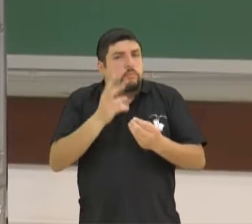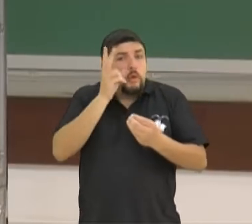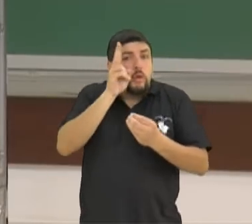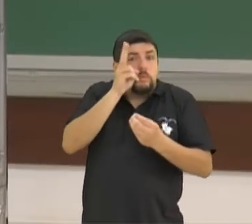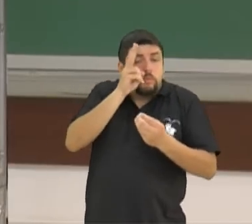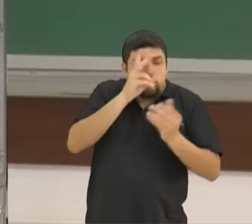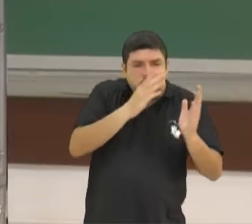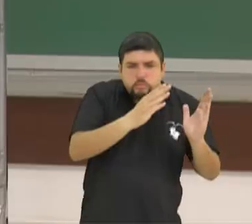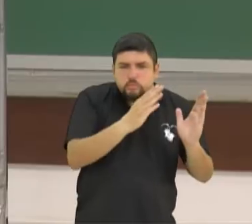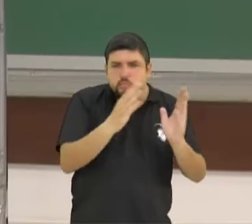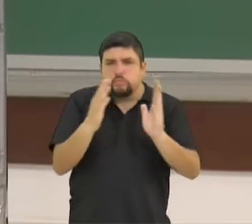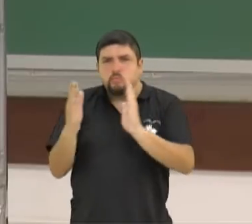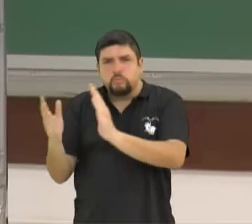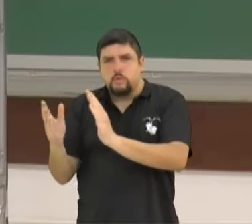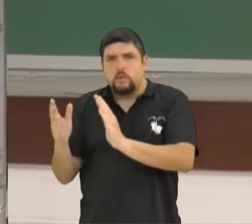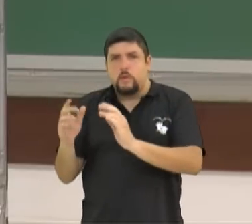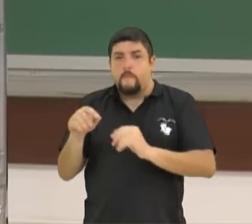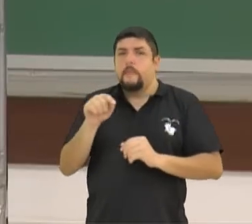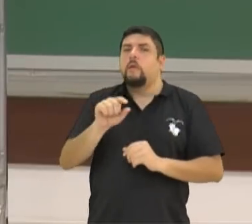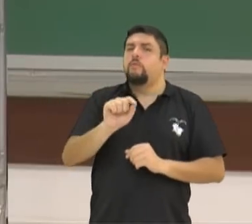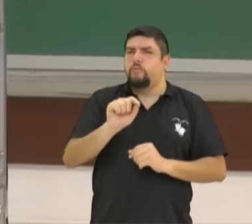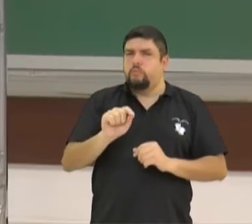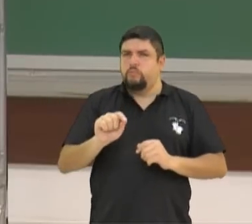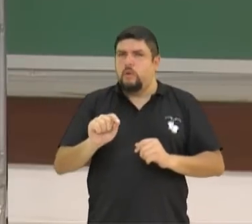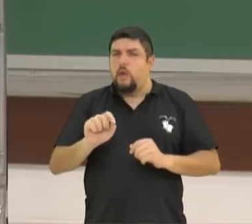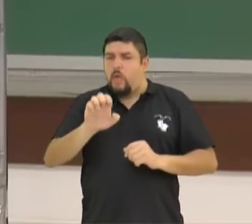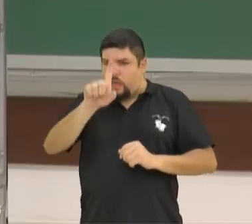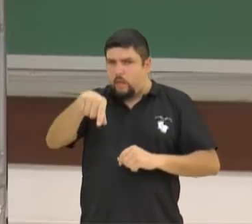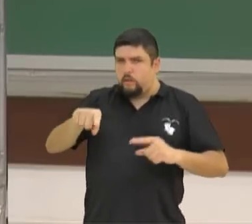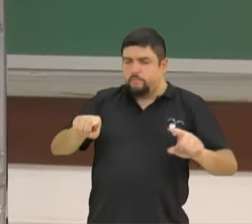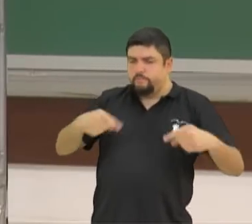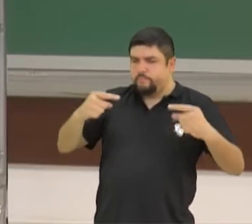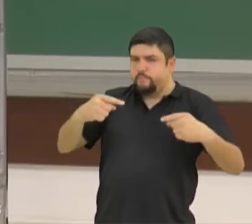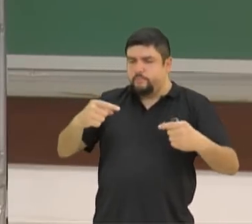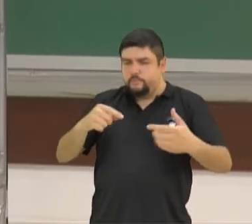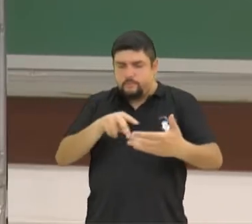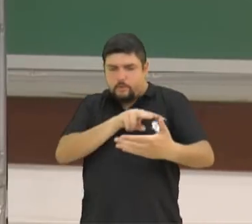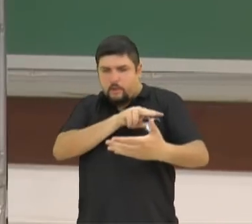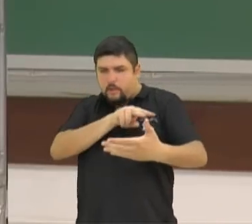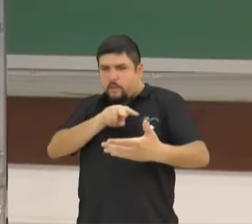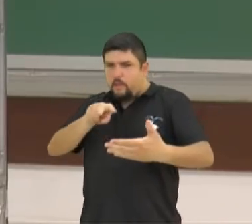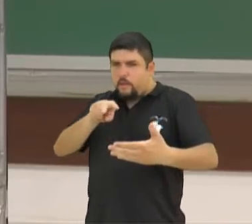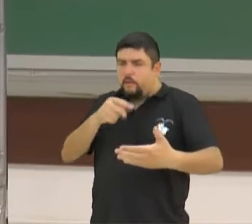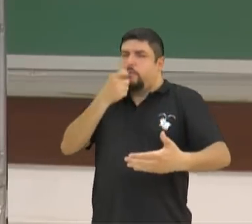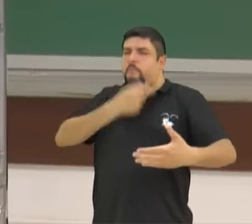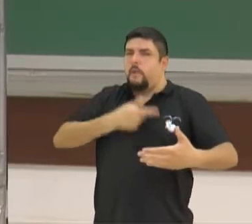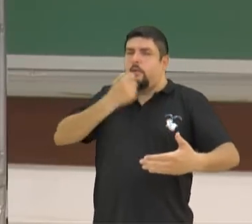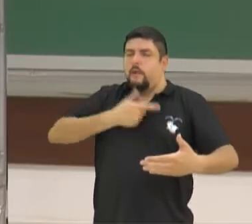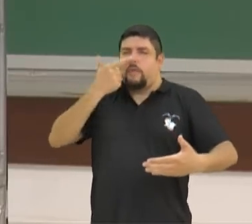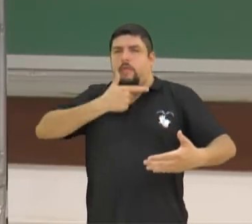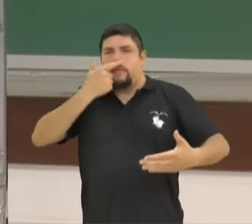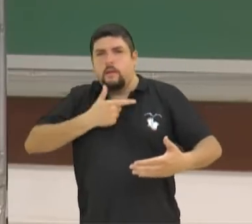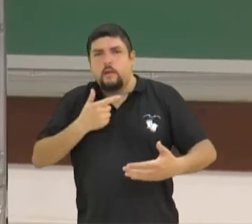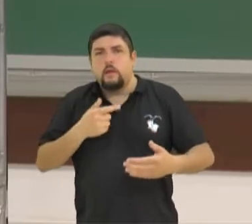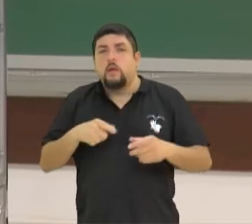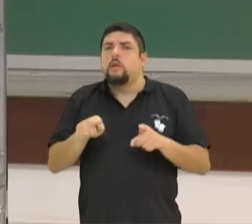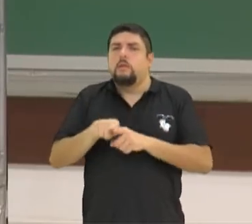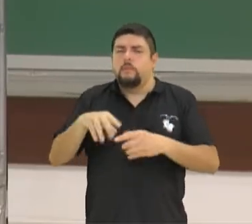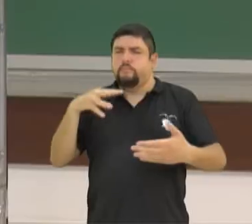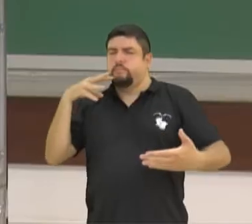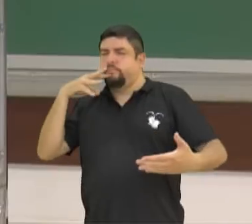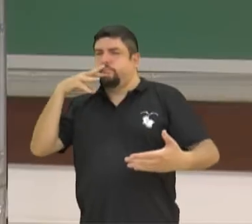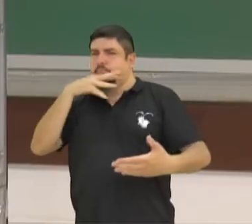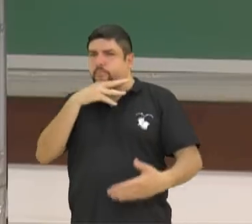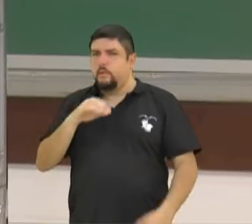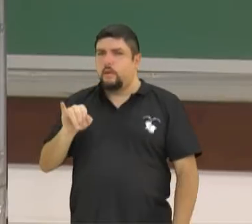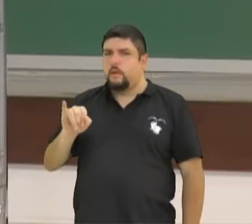as tirinhas, elas têm por objetivo provocar humor no leitor, Trabalha muito também com a questão da ironia, Por falar nisso,